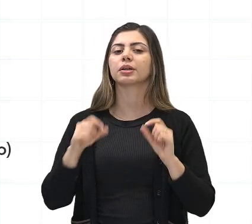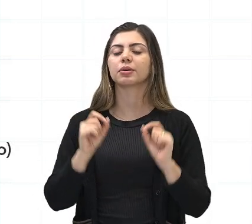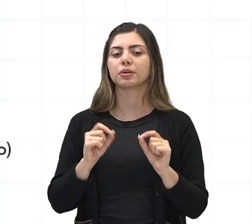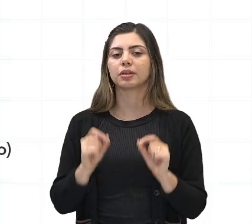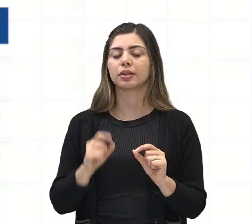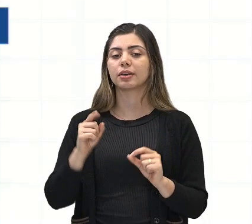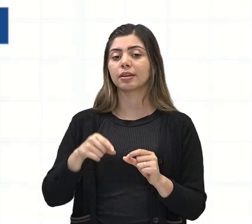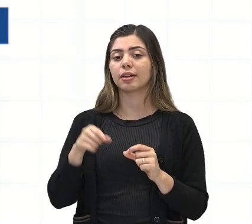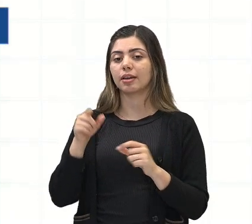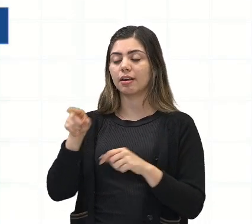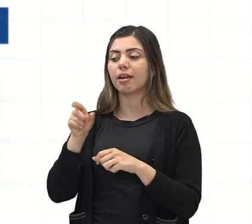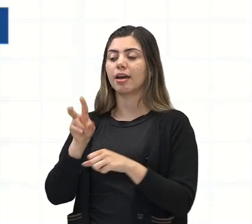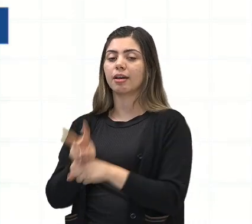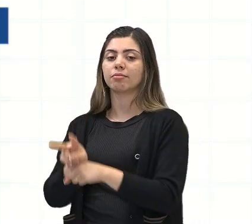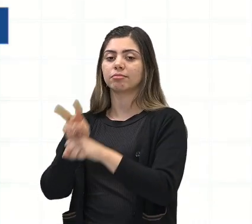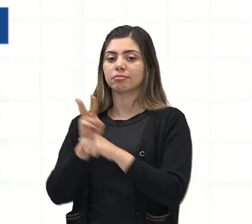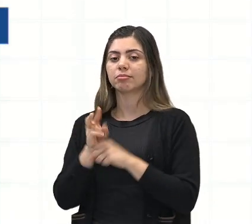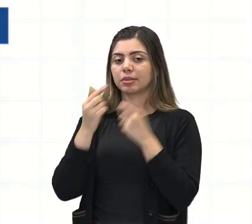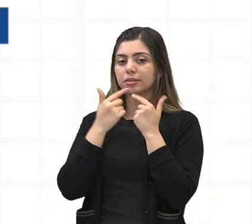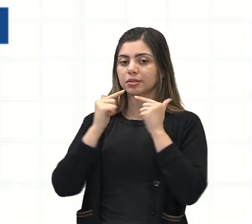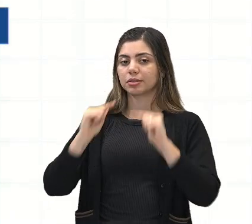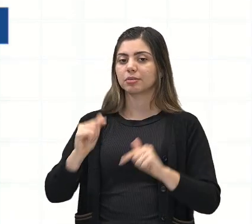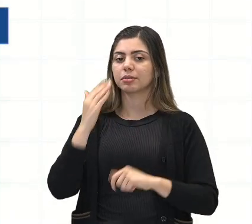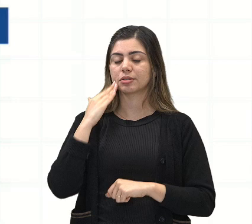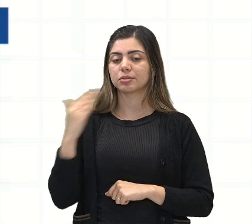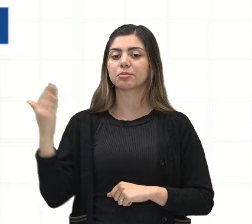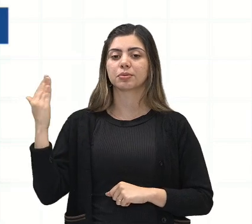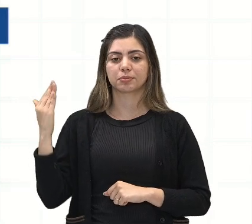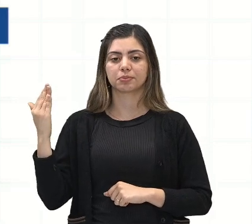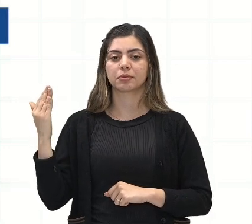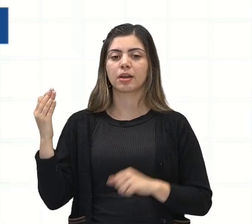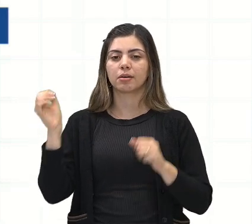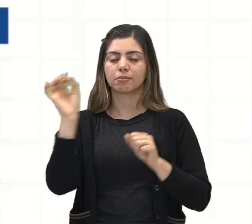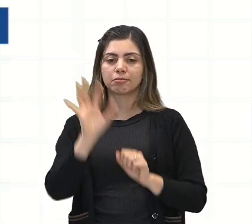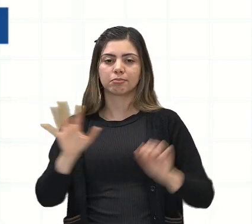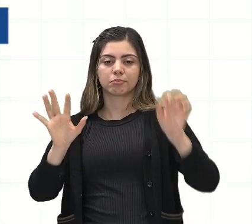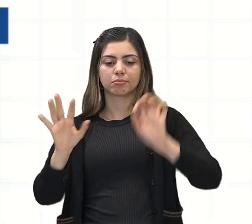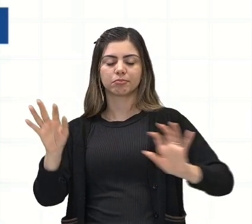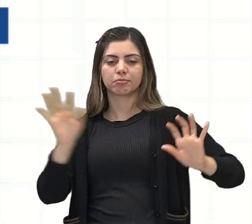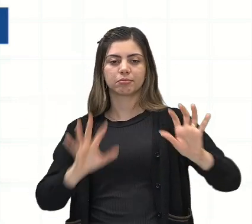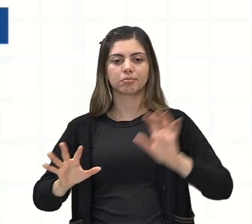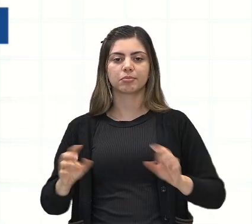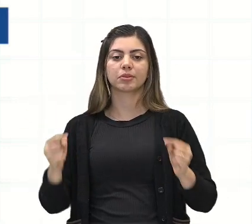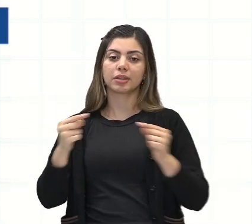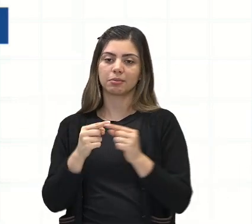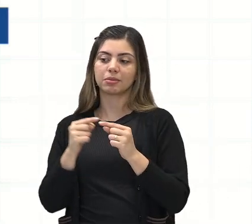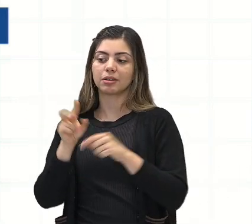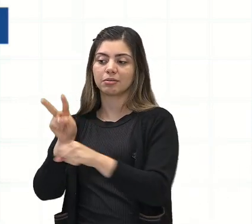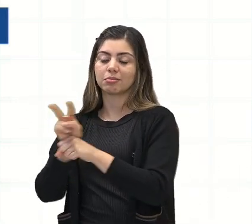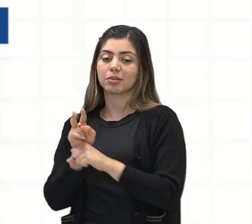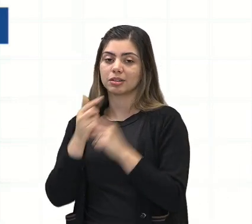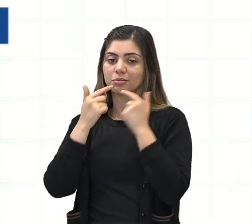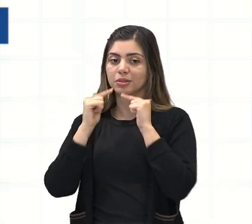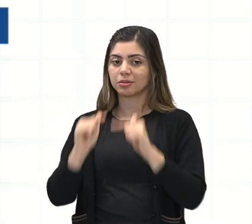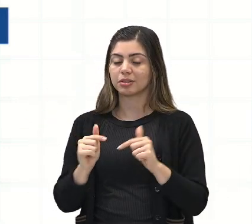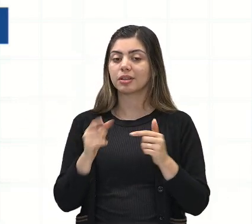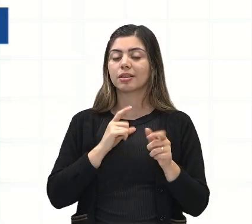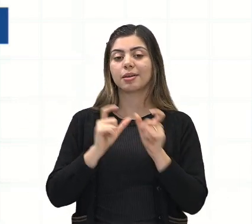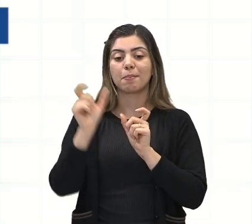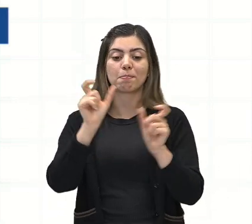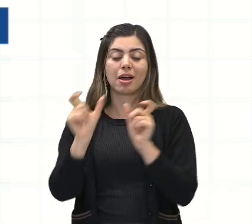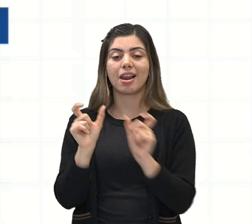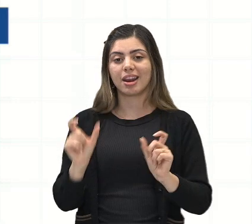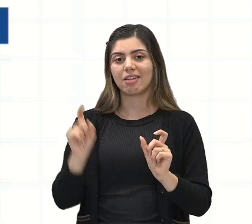estrangeirismos. Na sequência, a gente tem esse pequeno mapa mental, né, sobre estrangeirismo, que fala justamente de algumas